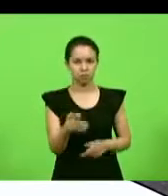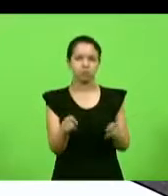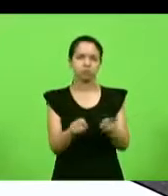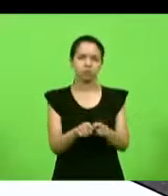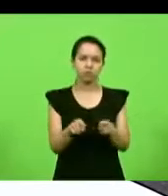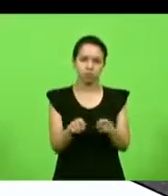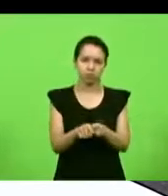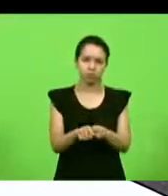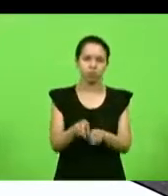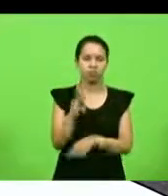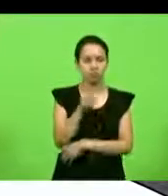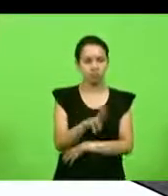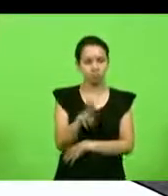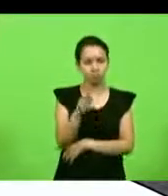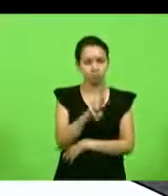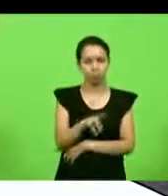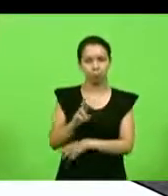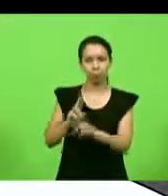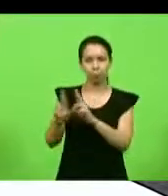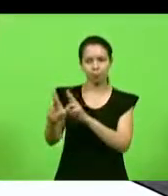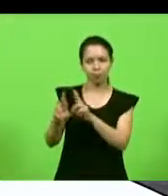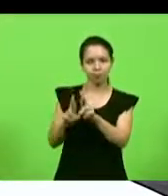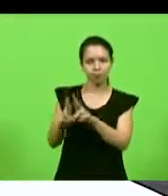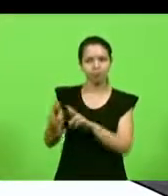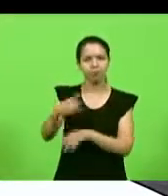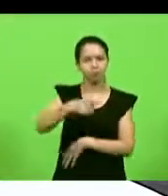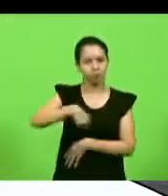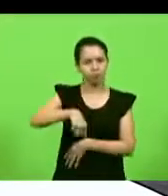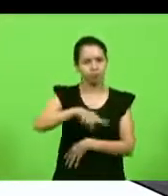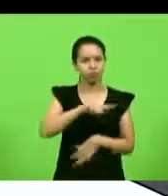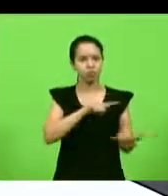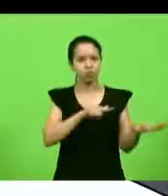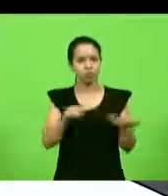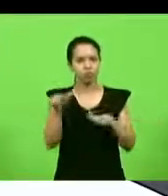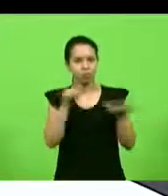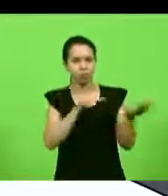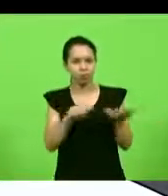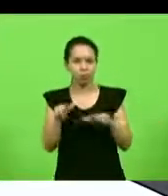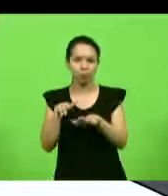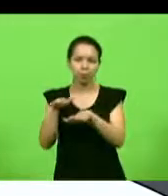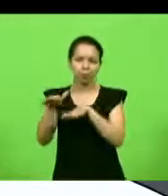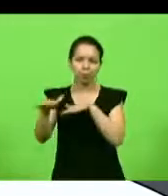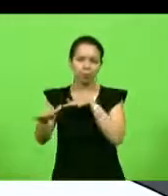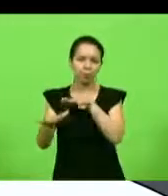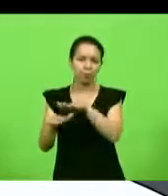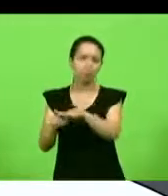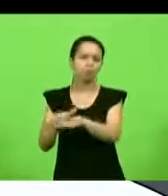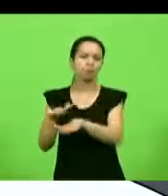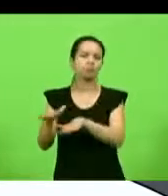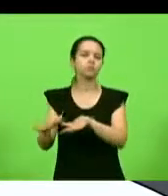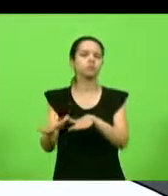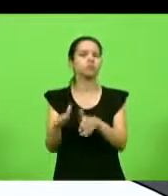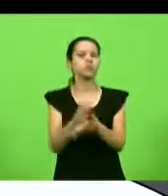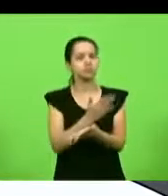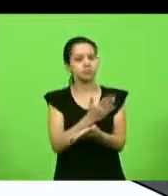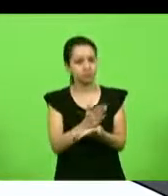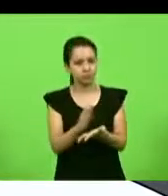dessas rodovias, nós que andamos todas as semanas, que estouramos alguns pneus